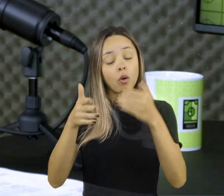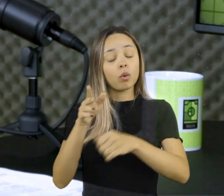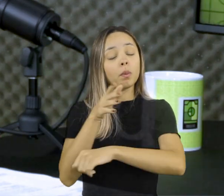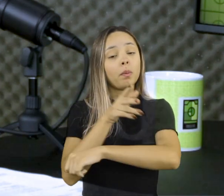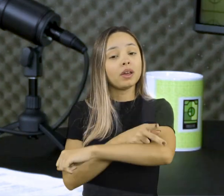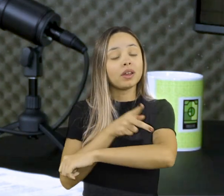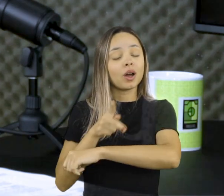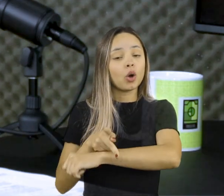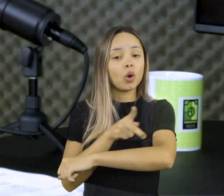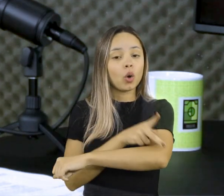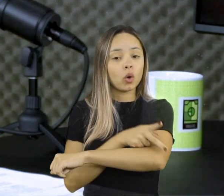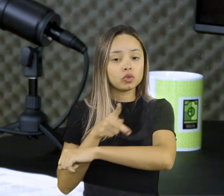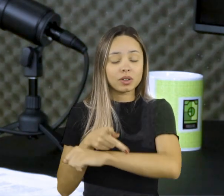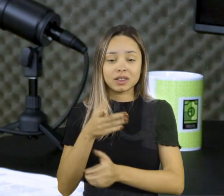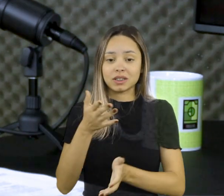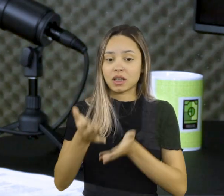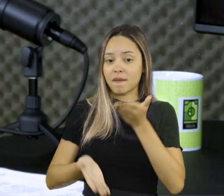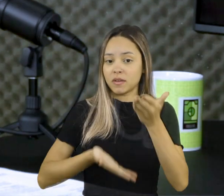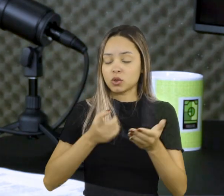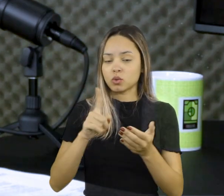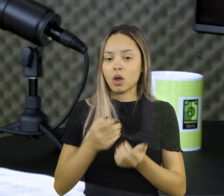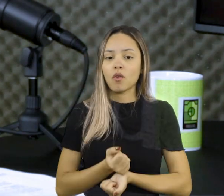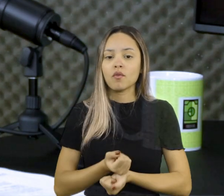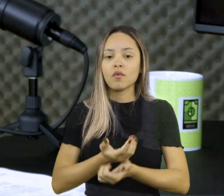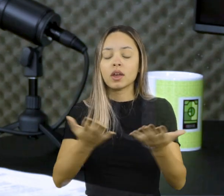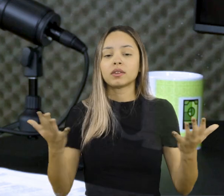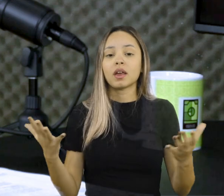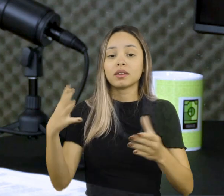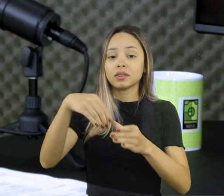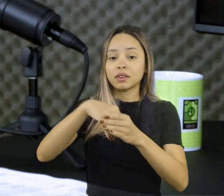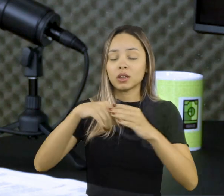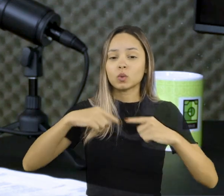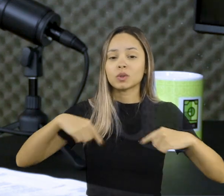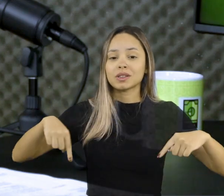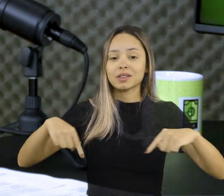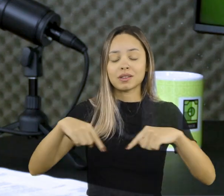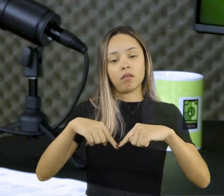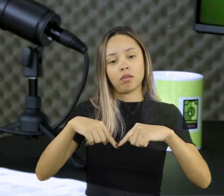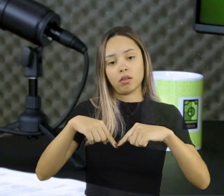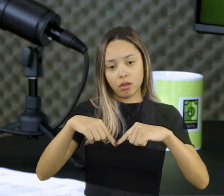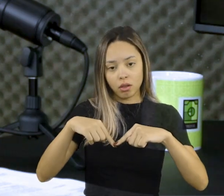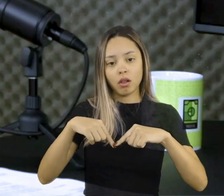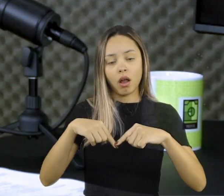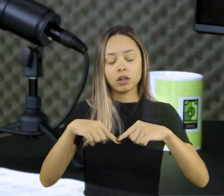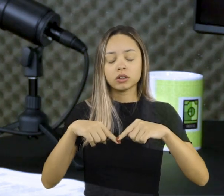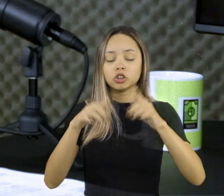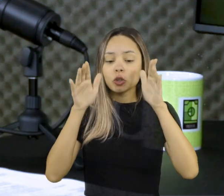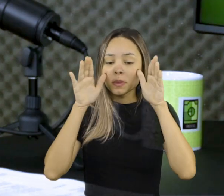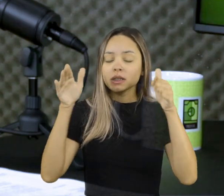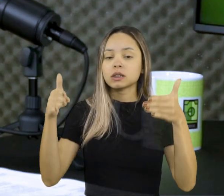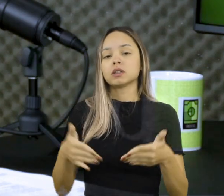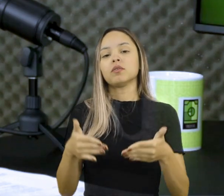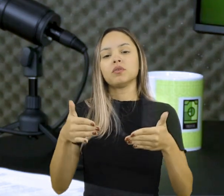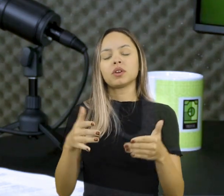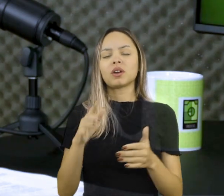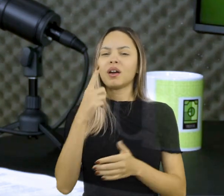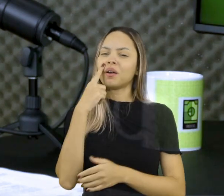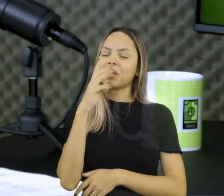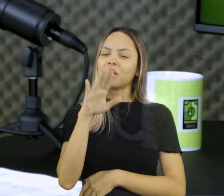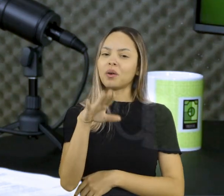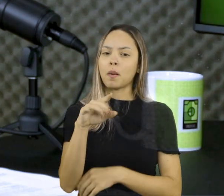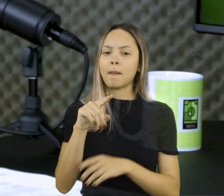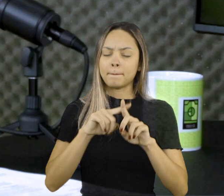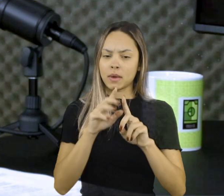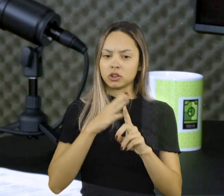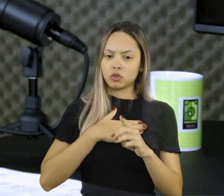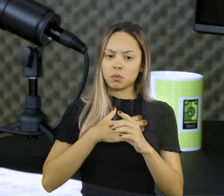Esse serviço, ele é ofertado nas salas de recursos. E aí o pessoal vai dizer assim, mas a minha escola não tem